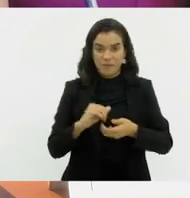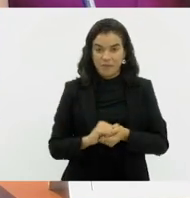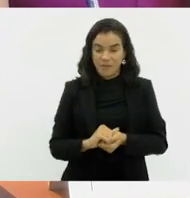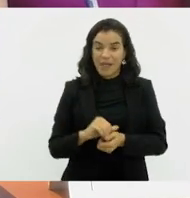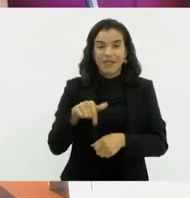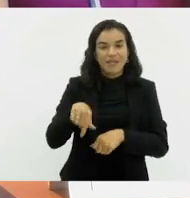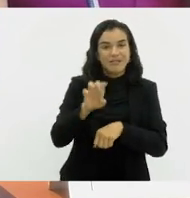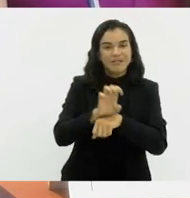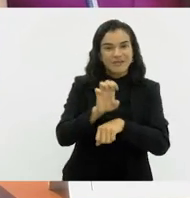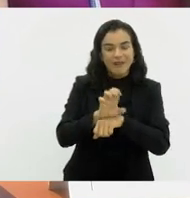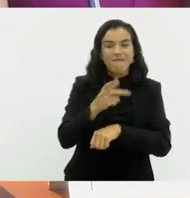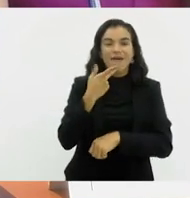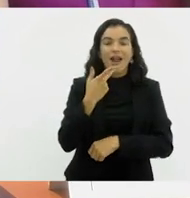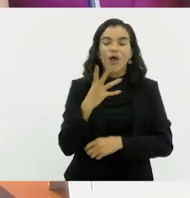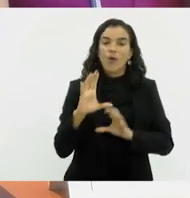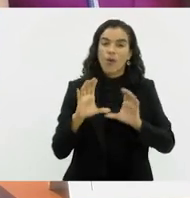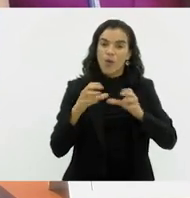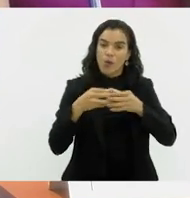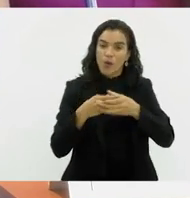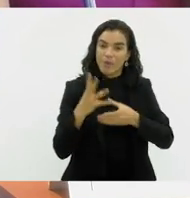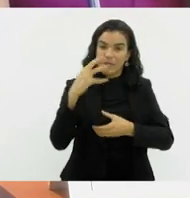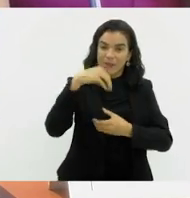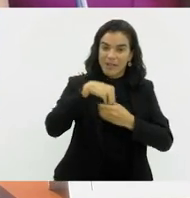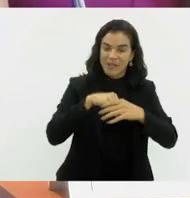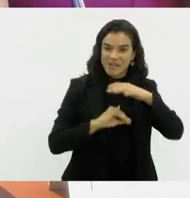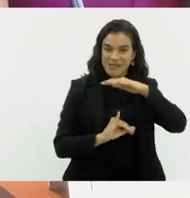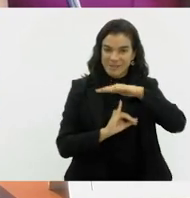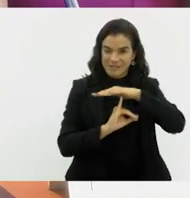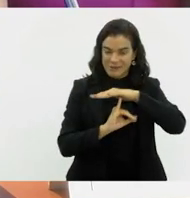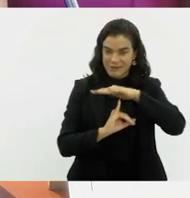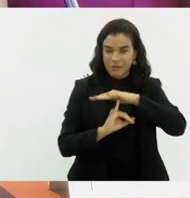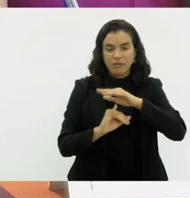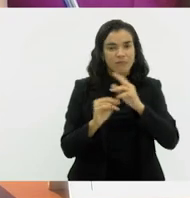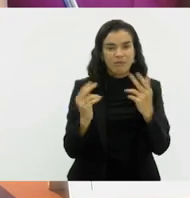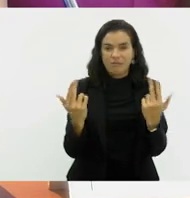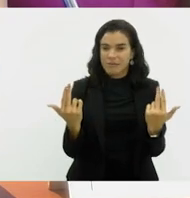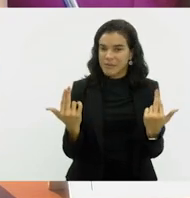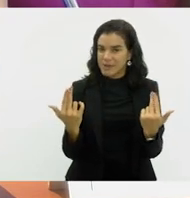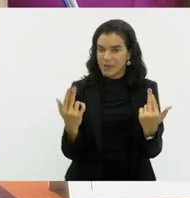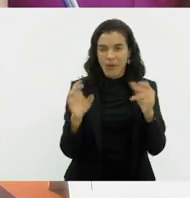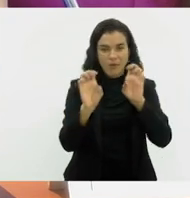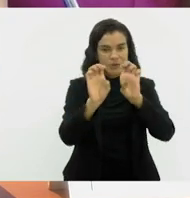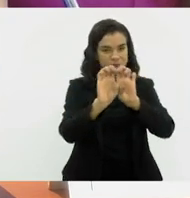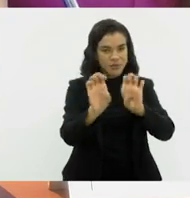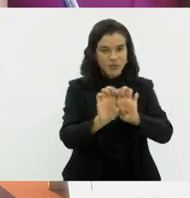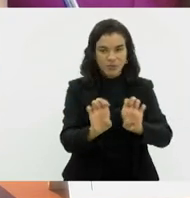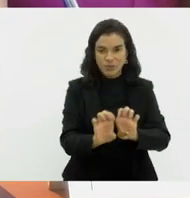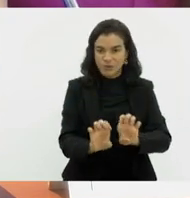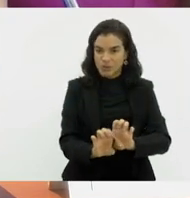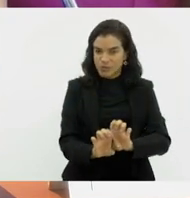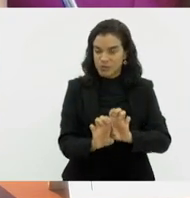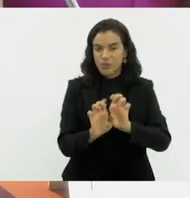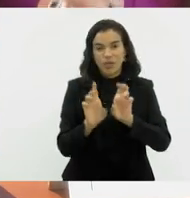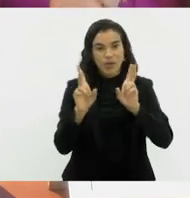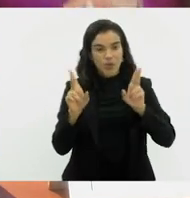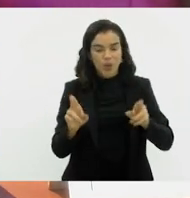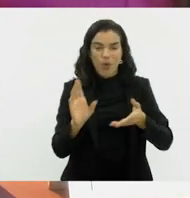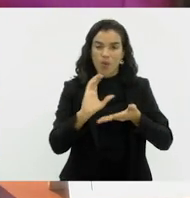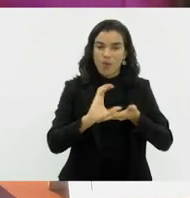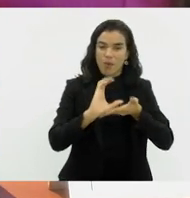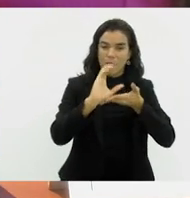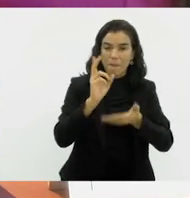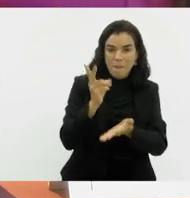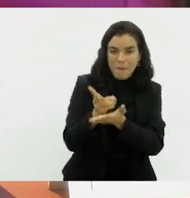chamou de comitê interinstitucional. Então, ele tem a mesma estrutura, praticamente, do Conselho, é composto